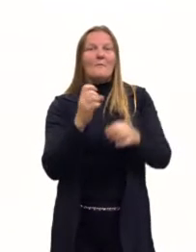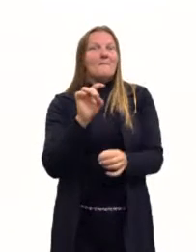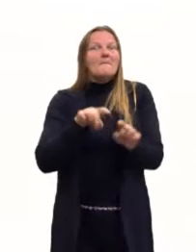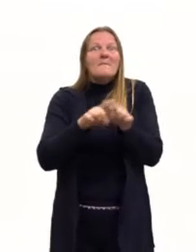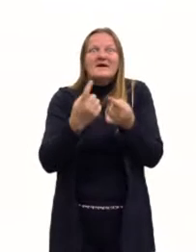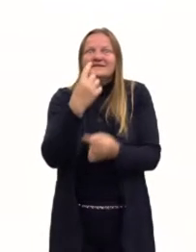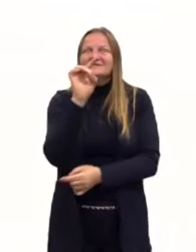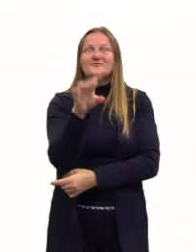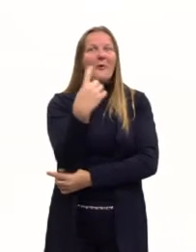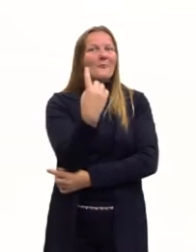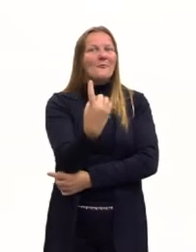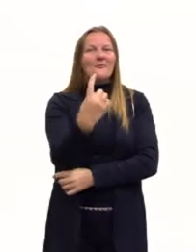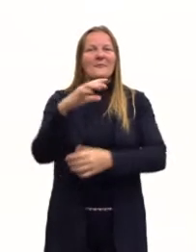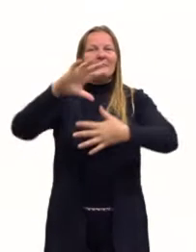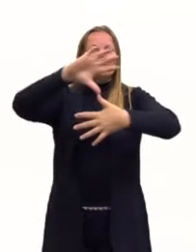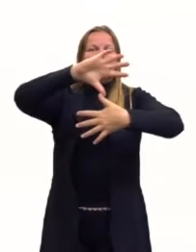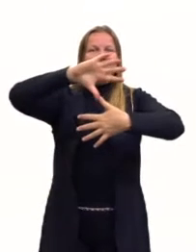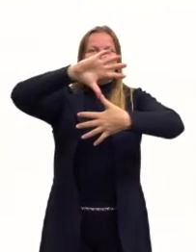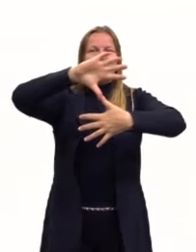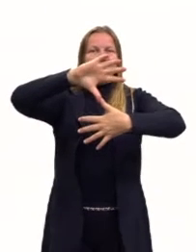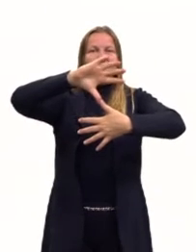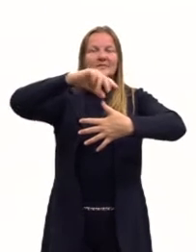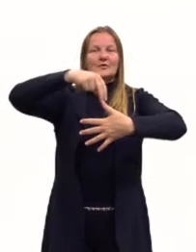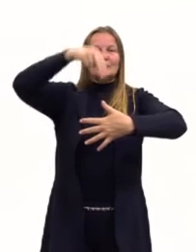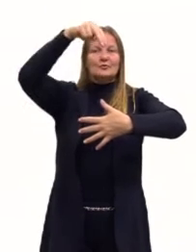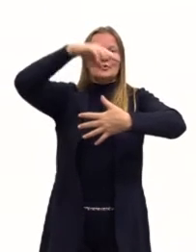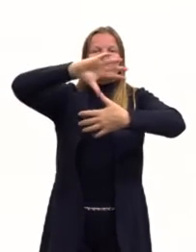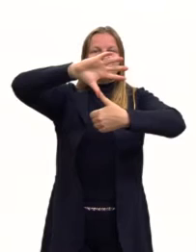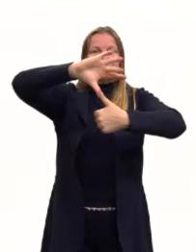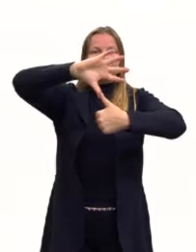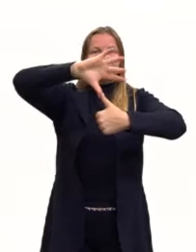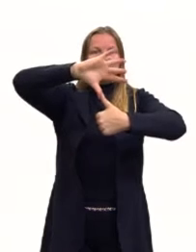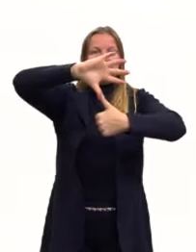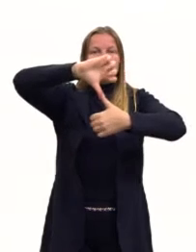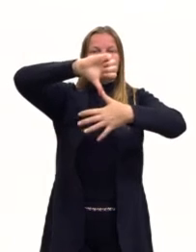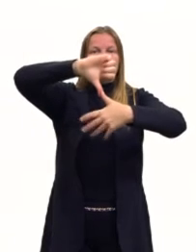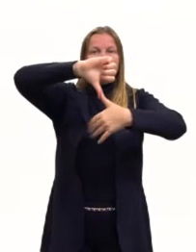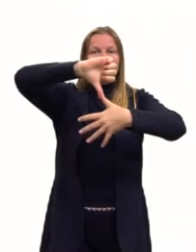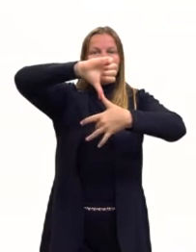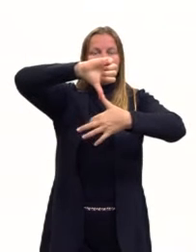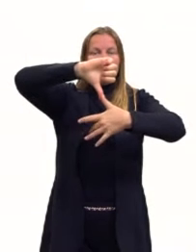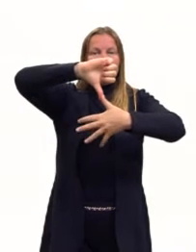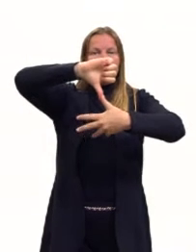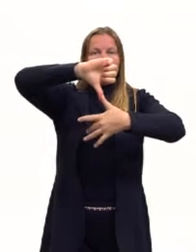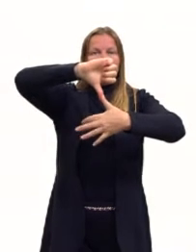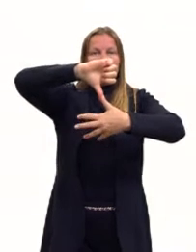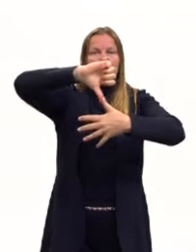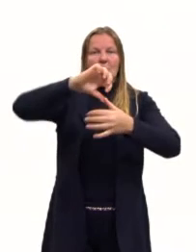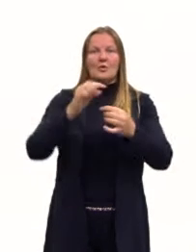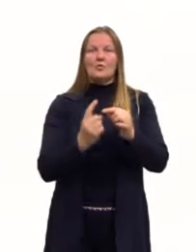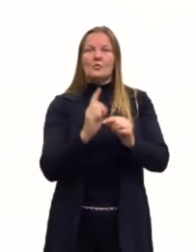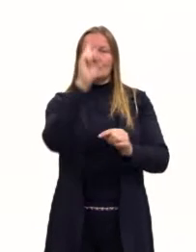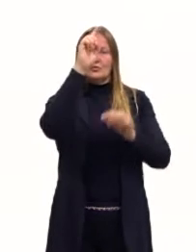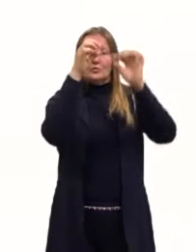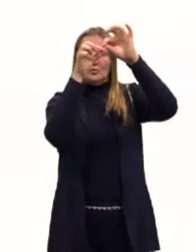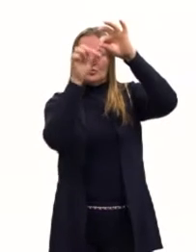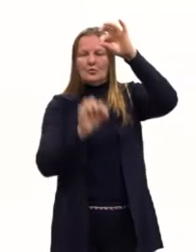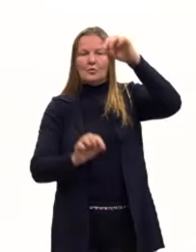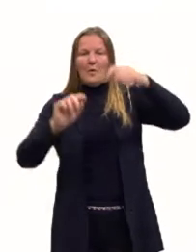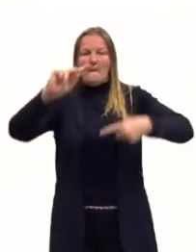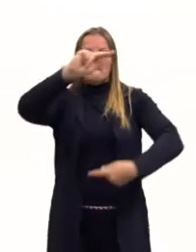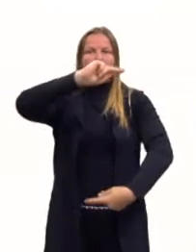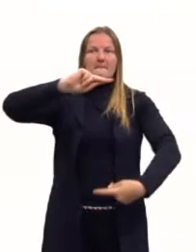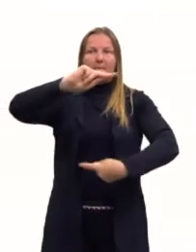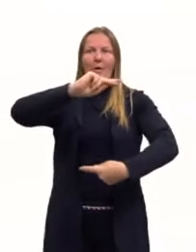latitudes muito TAM a série Norte quanto no sul quase né todos tocando nos dois polos Então a gente